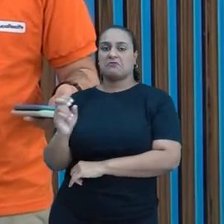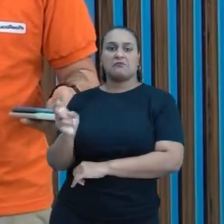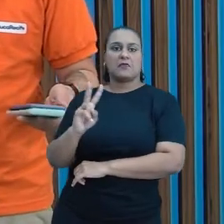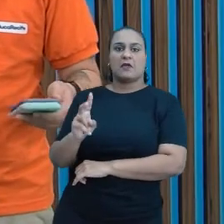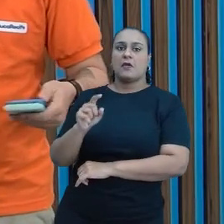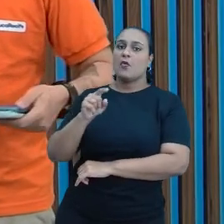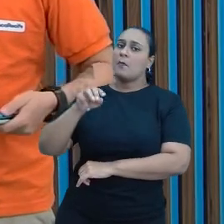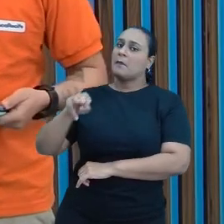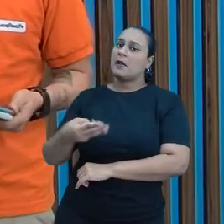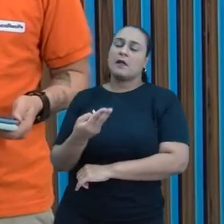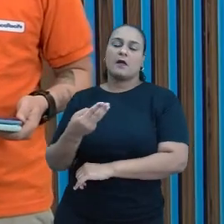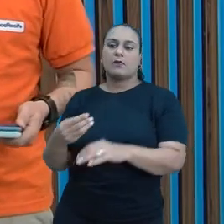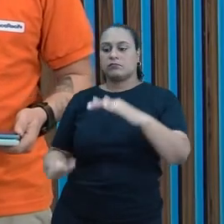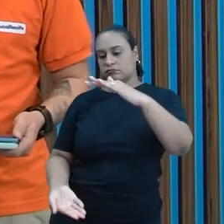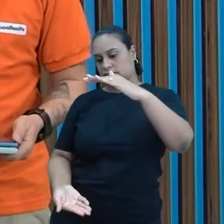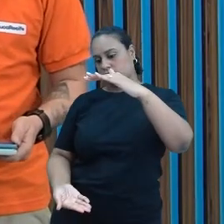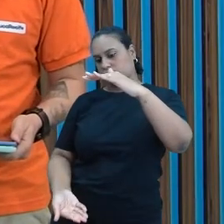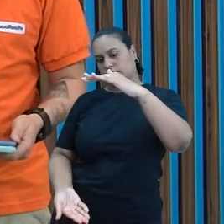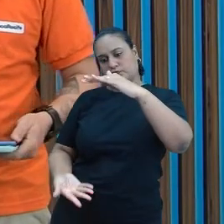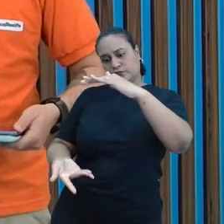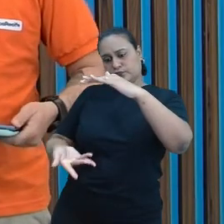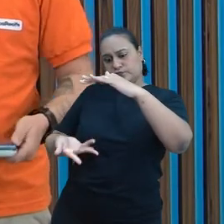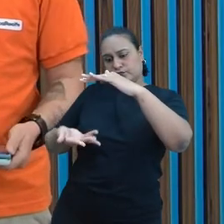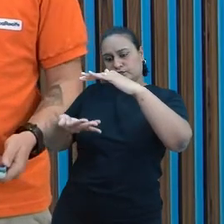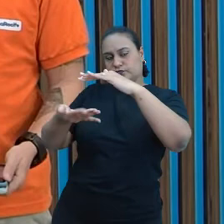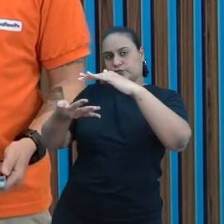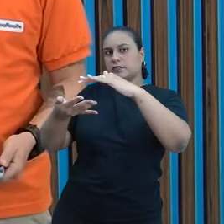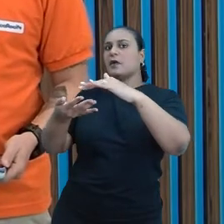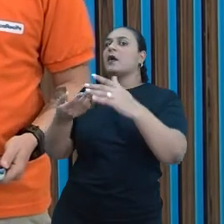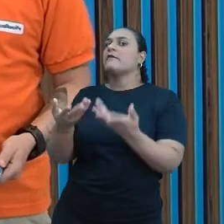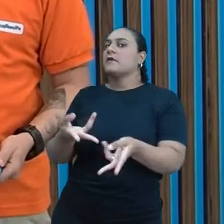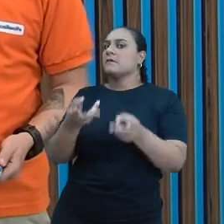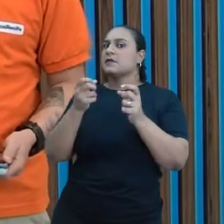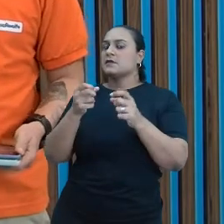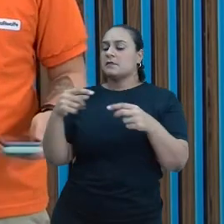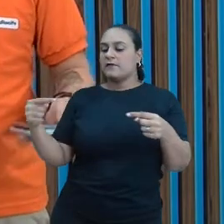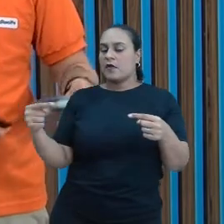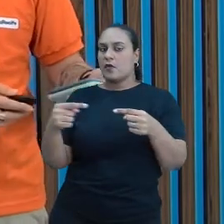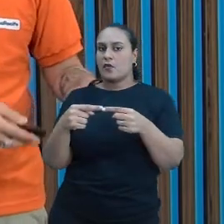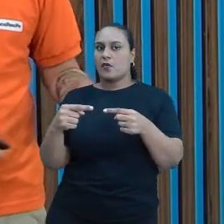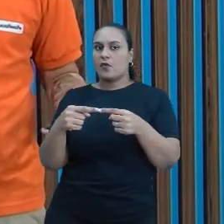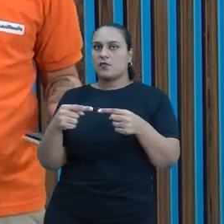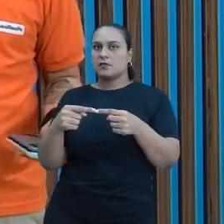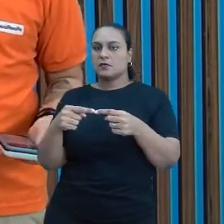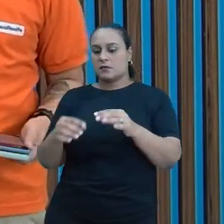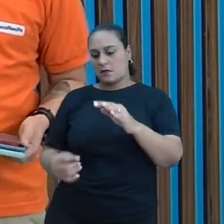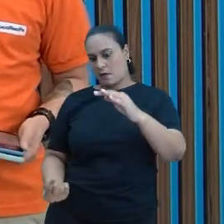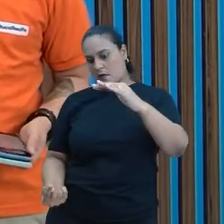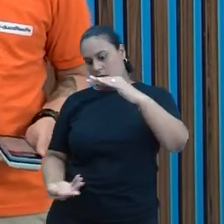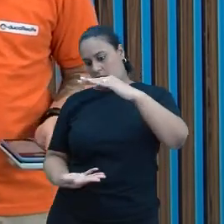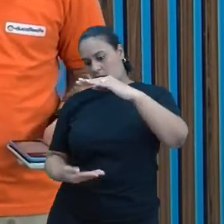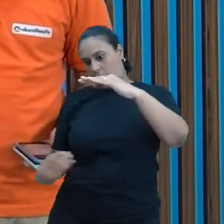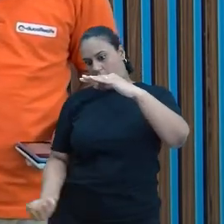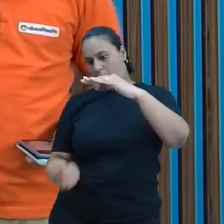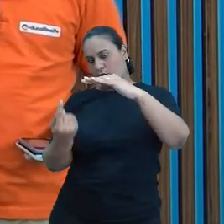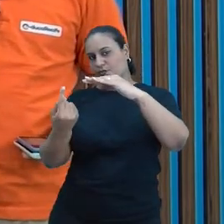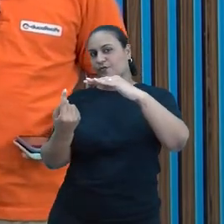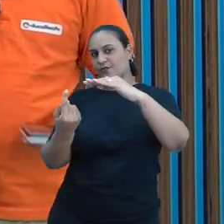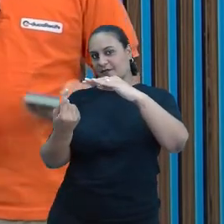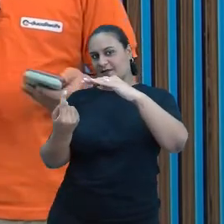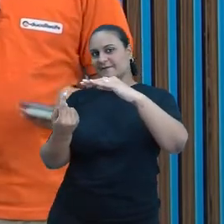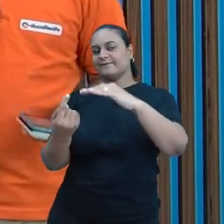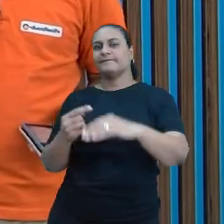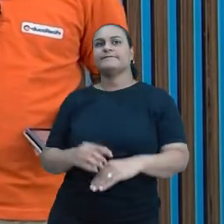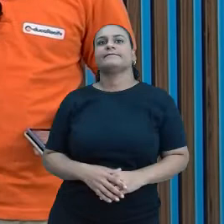milhão de vezes, a gente vai perceber que o número de fatiamentos vai coincidir em comprimento, no caso, com a altura, tá